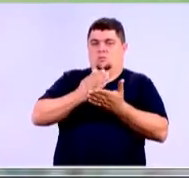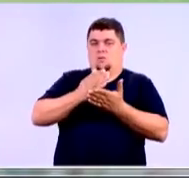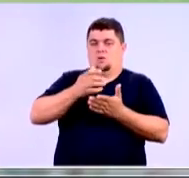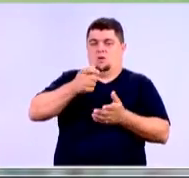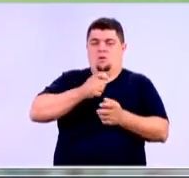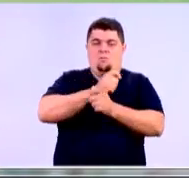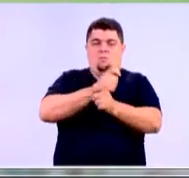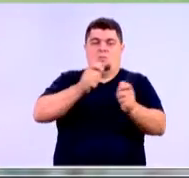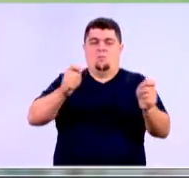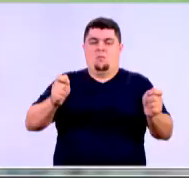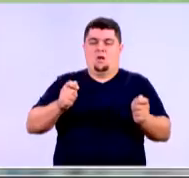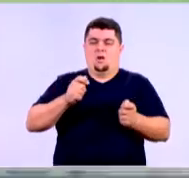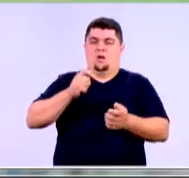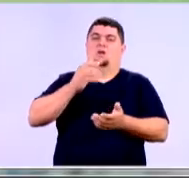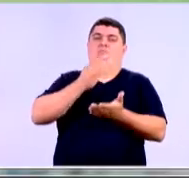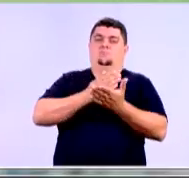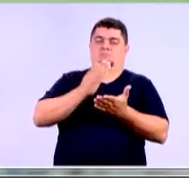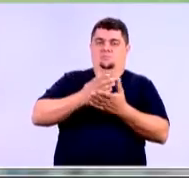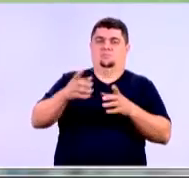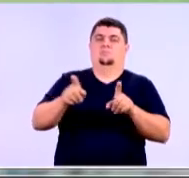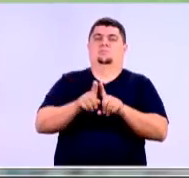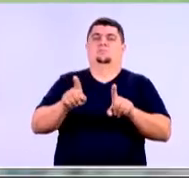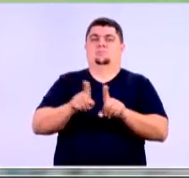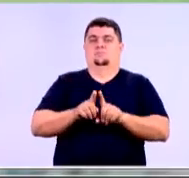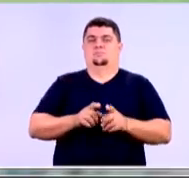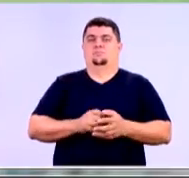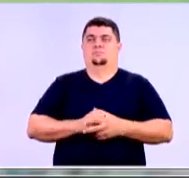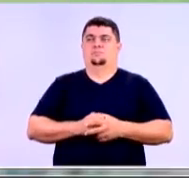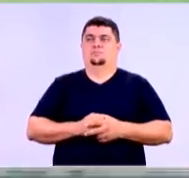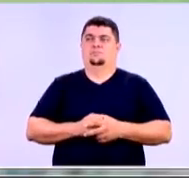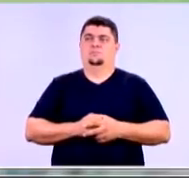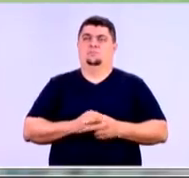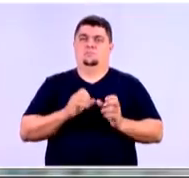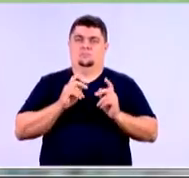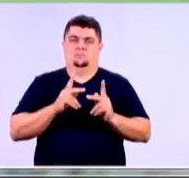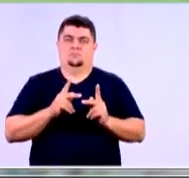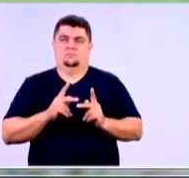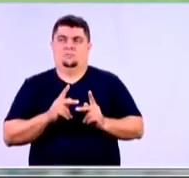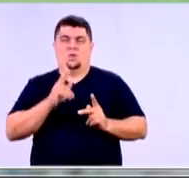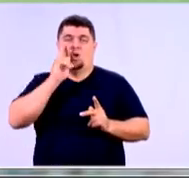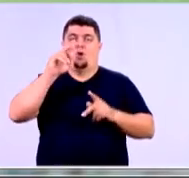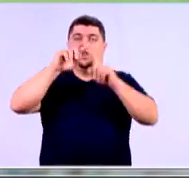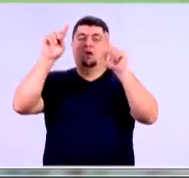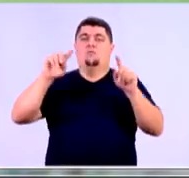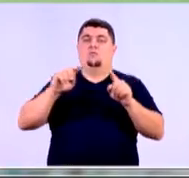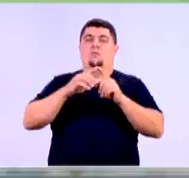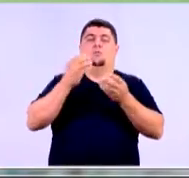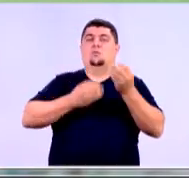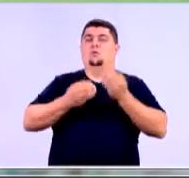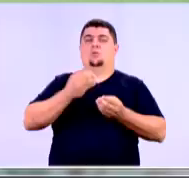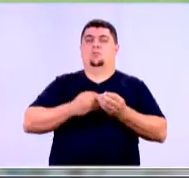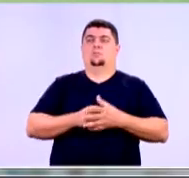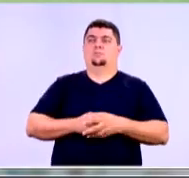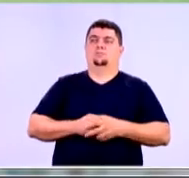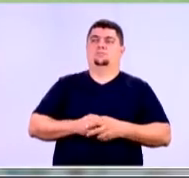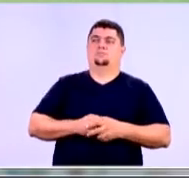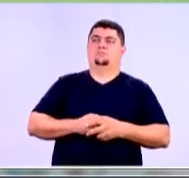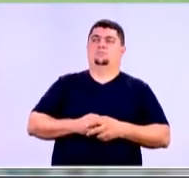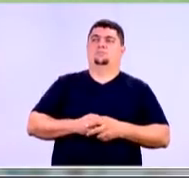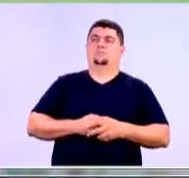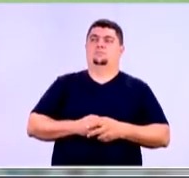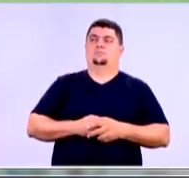de fornecedores no longo prazo. Ok? Vamos olhar como fica a resolução dessa questão?